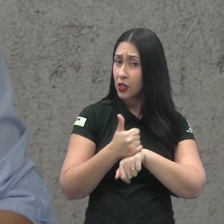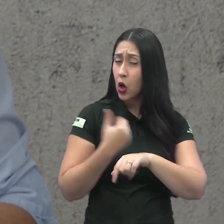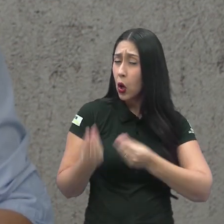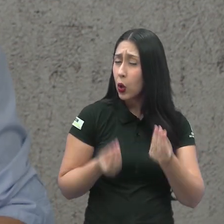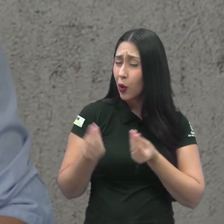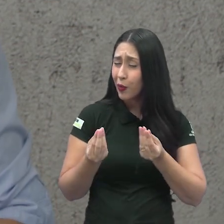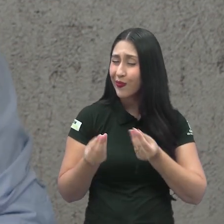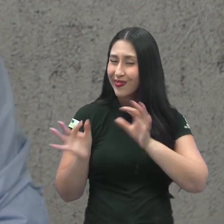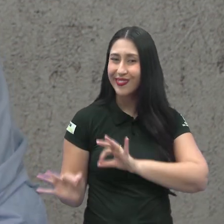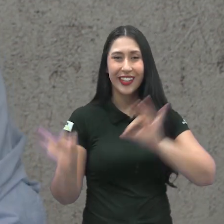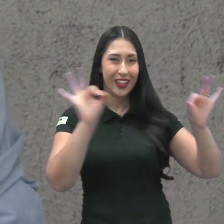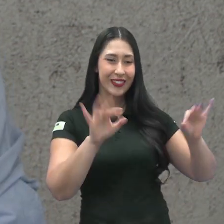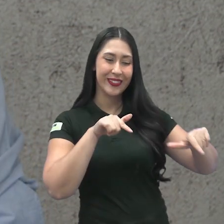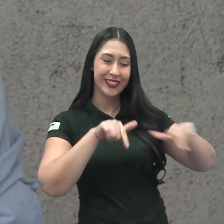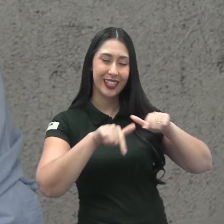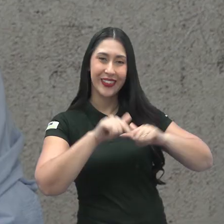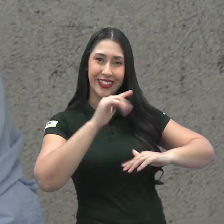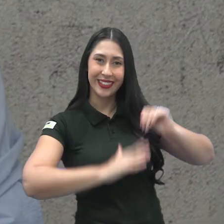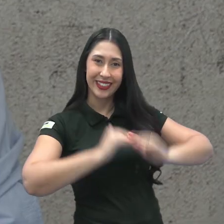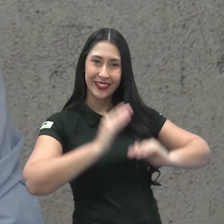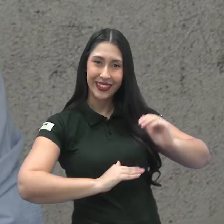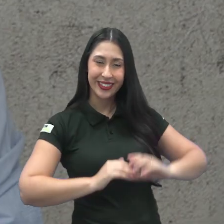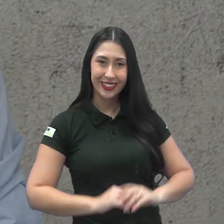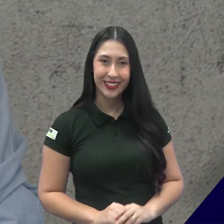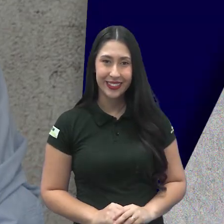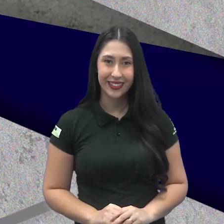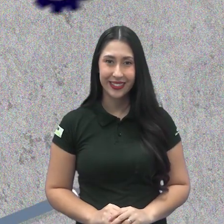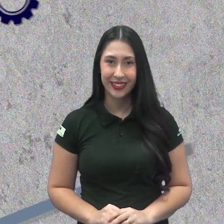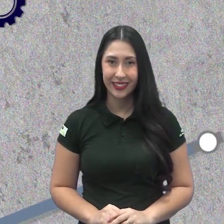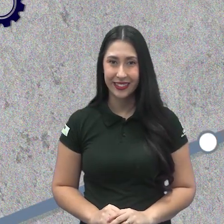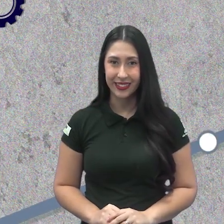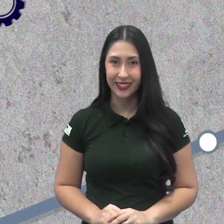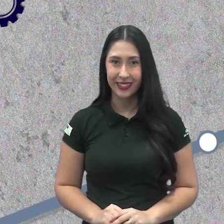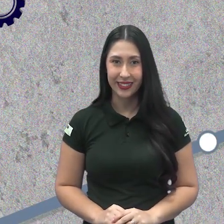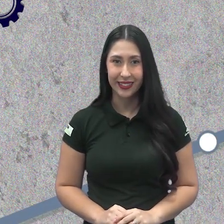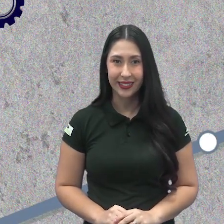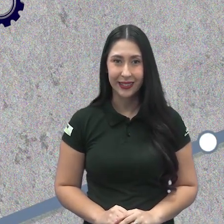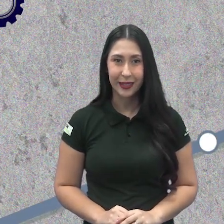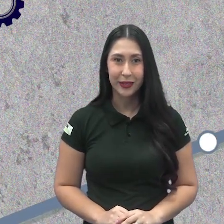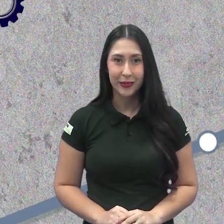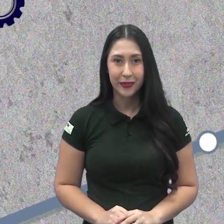profissional, vamos acompanhar agora o quadro Mercado na Prática. Rodou!